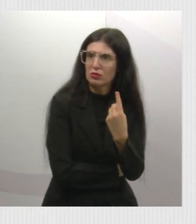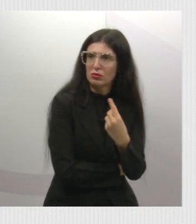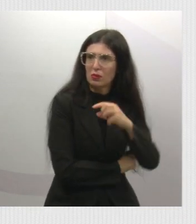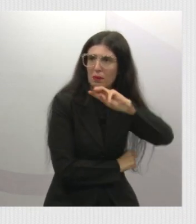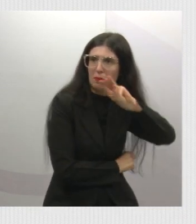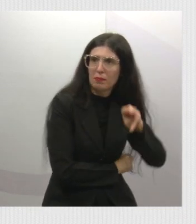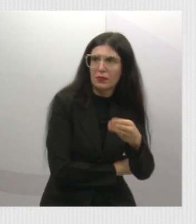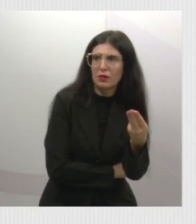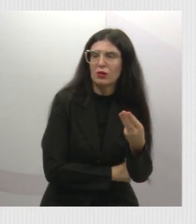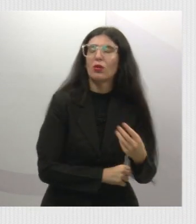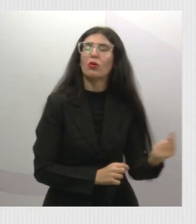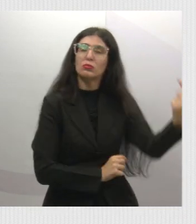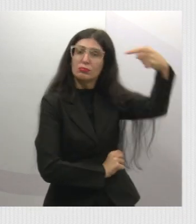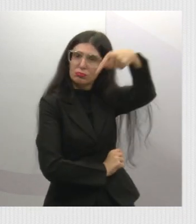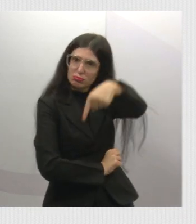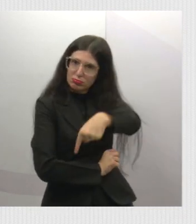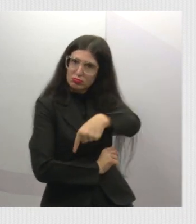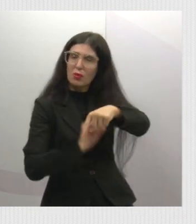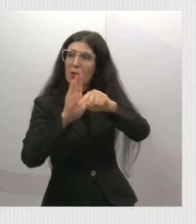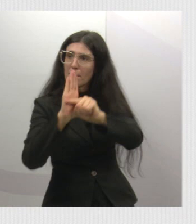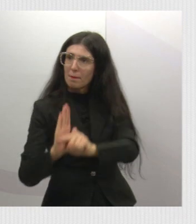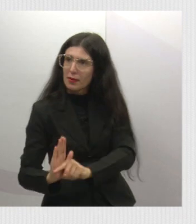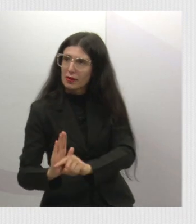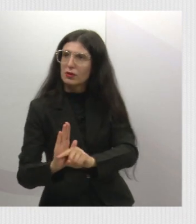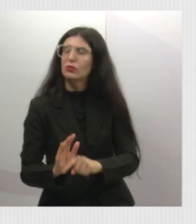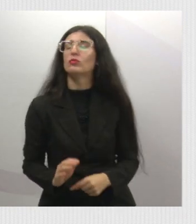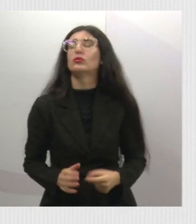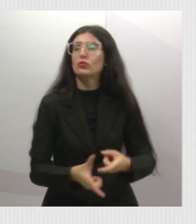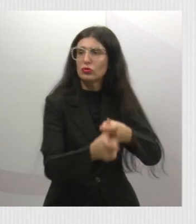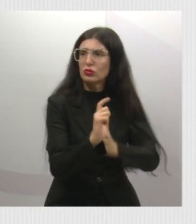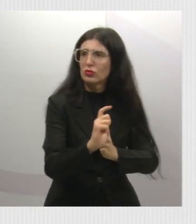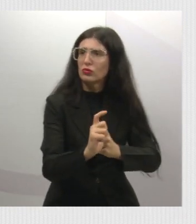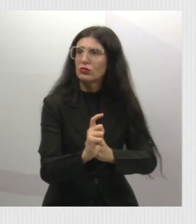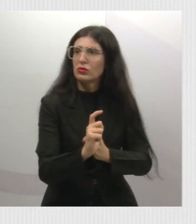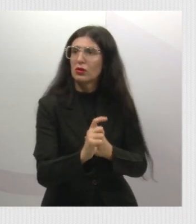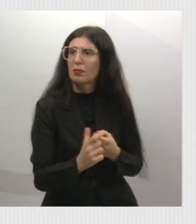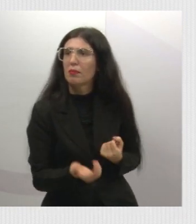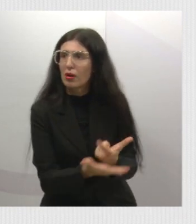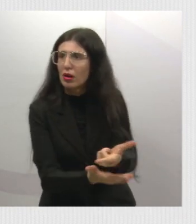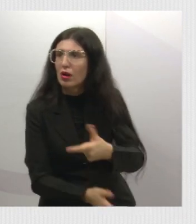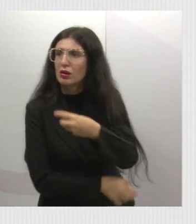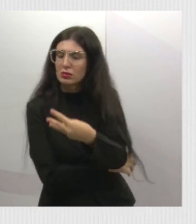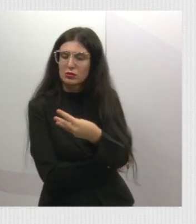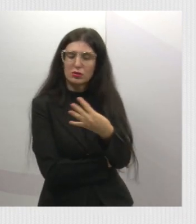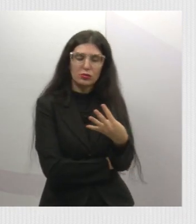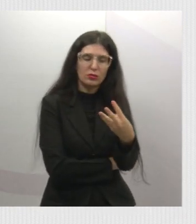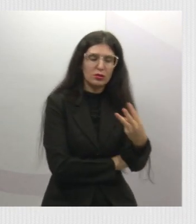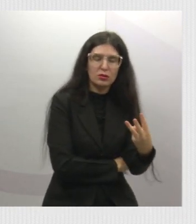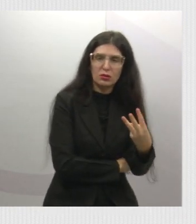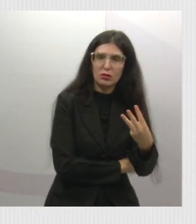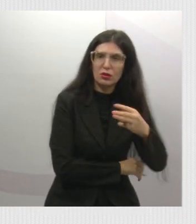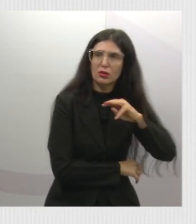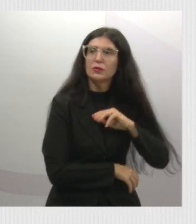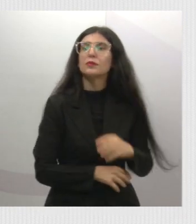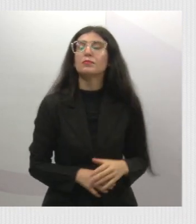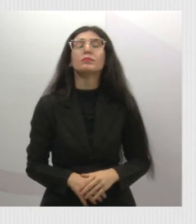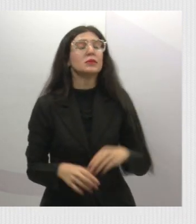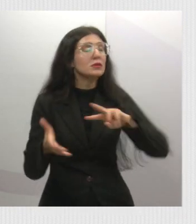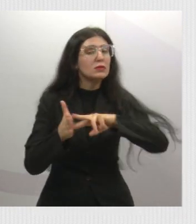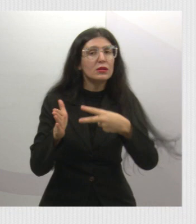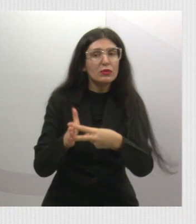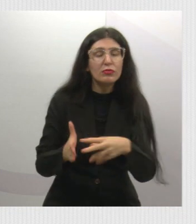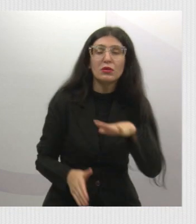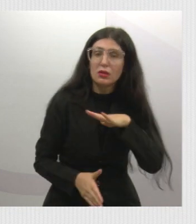redução para 343. Isso vale dizer que o município está cumprindo com todas as suas obrigações